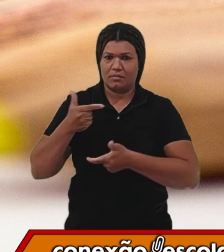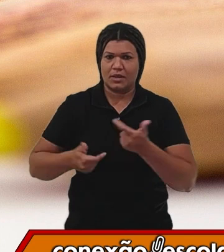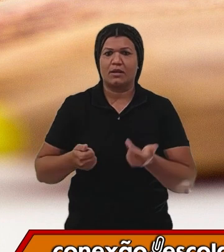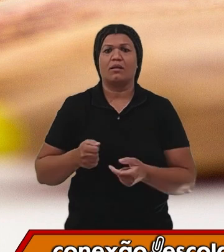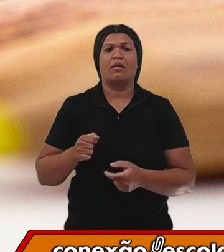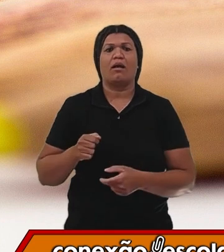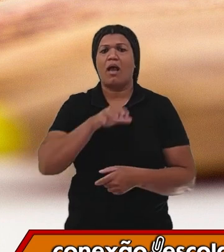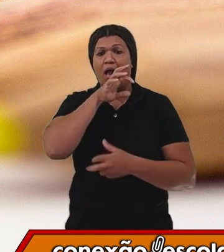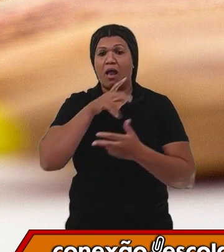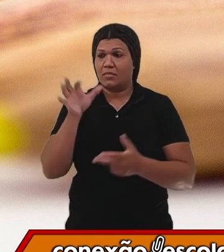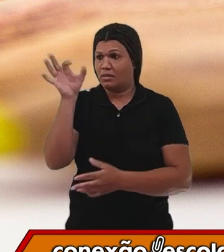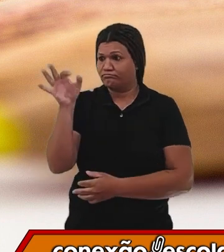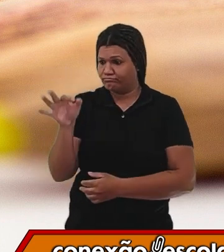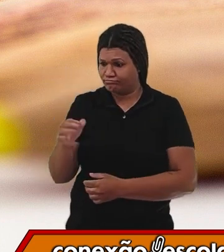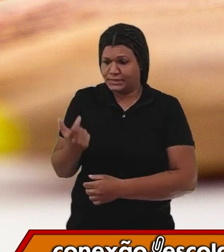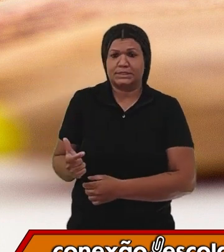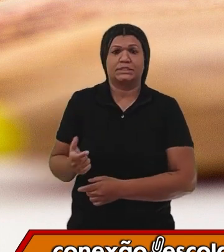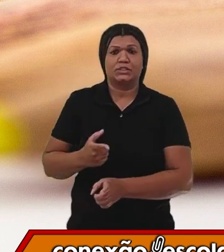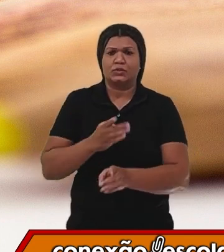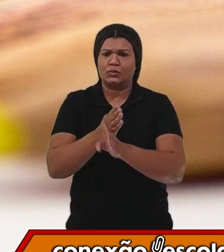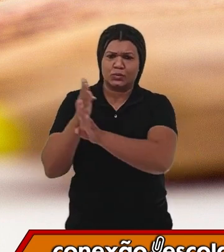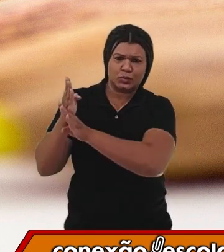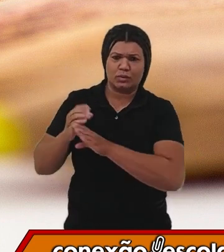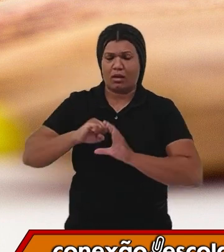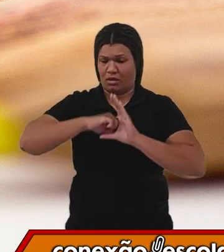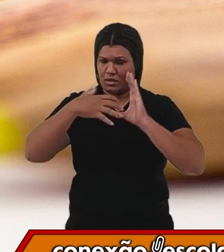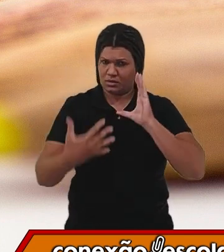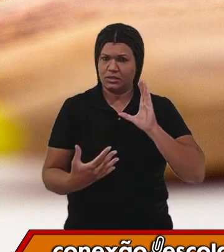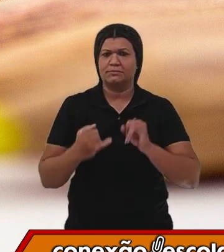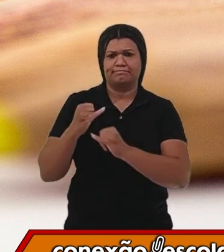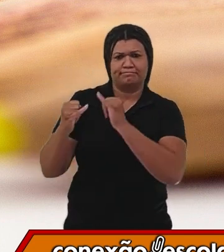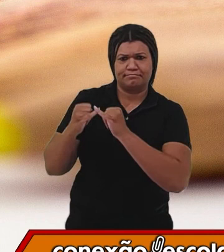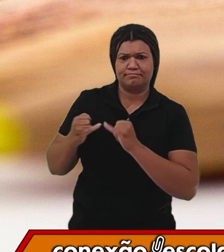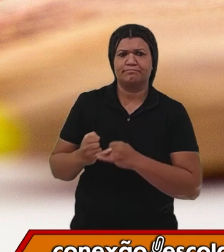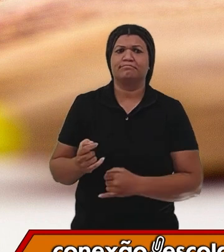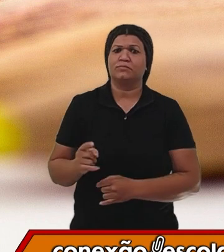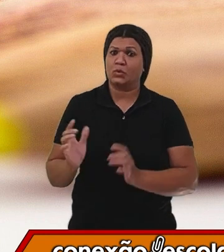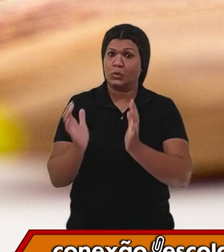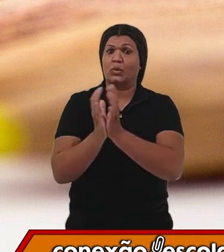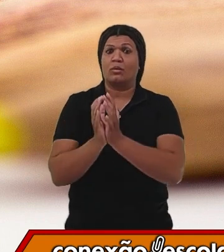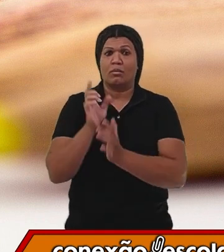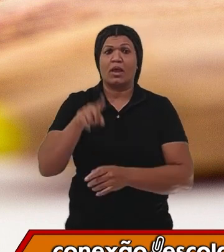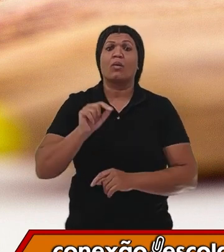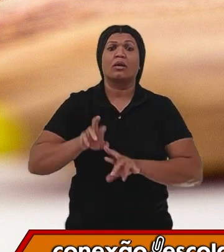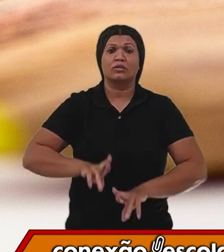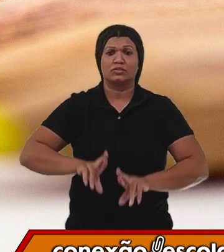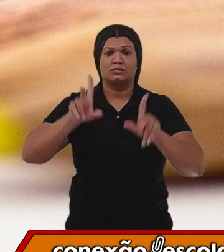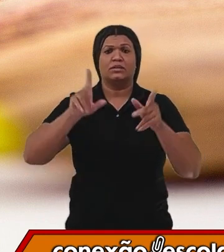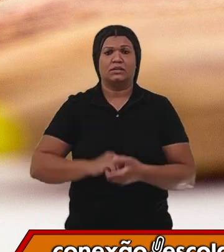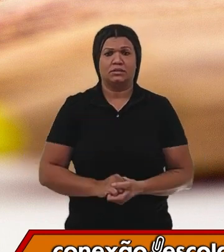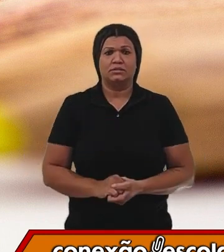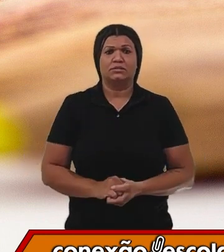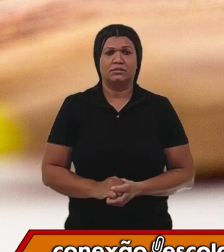animais invertebrados, descobrimos que, apesar das características em comuns, eles são diferentes